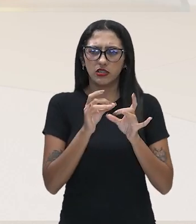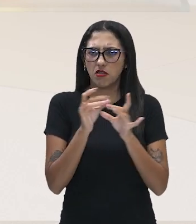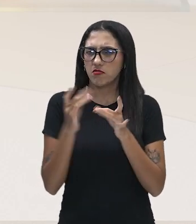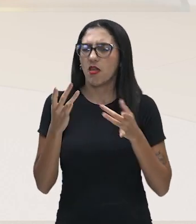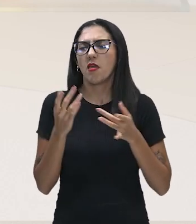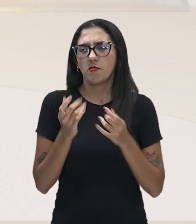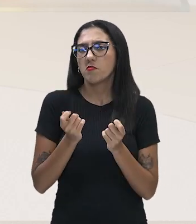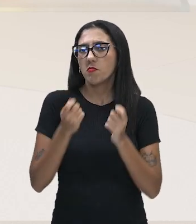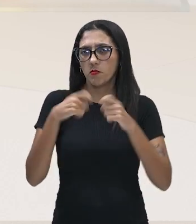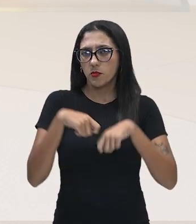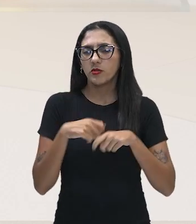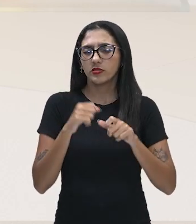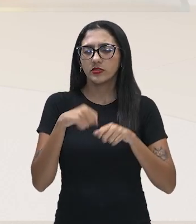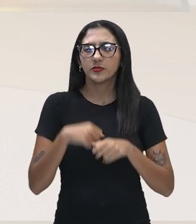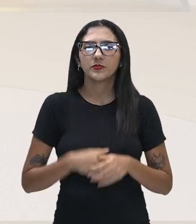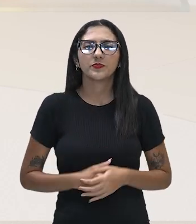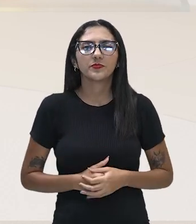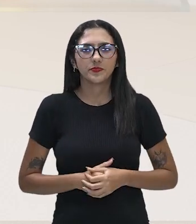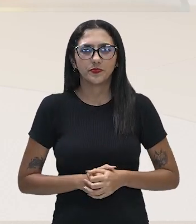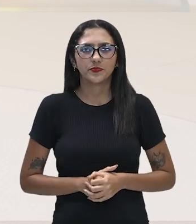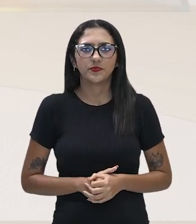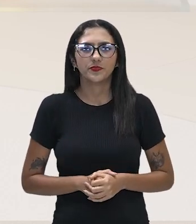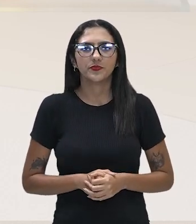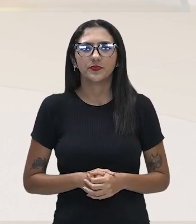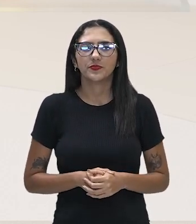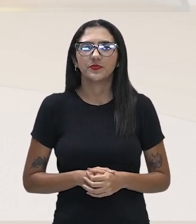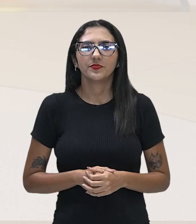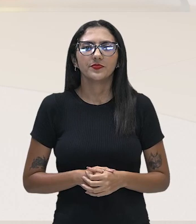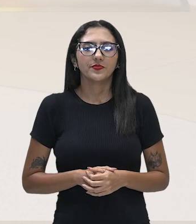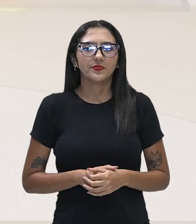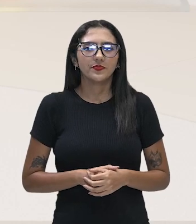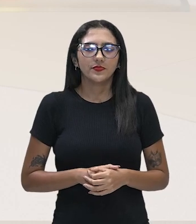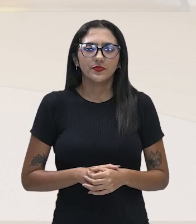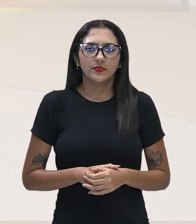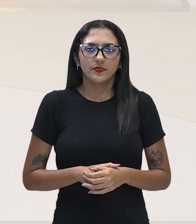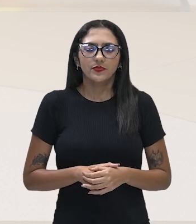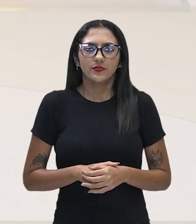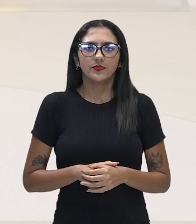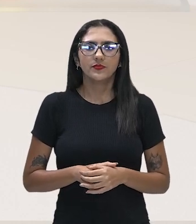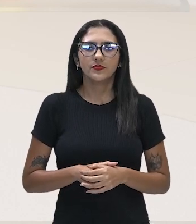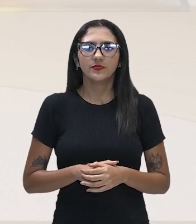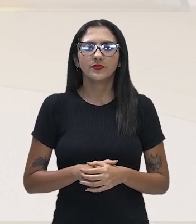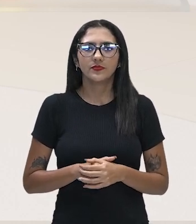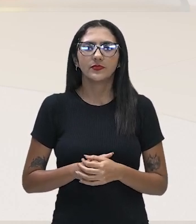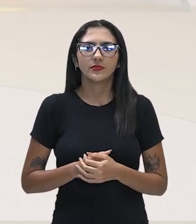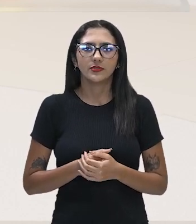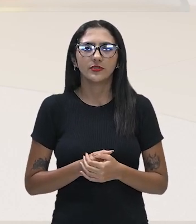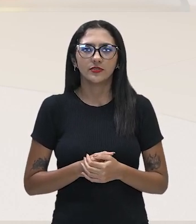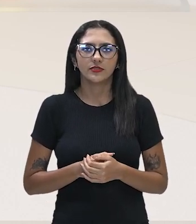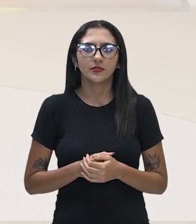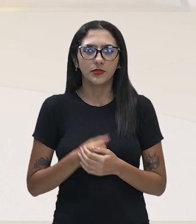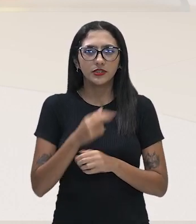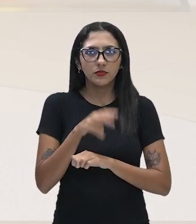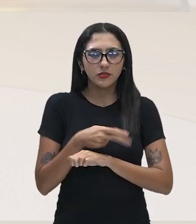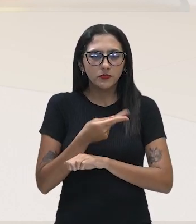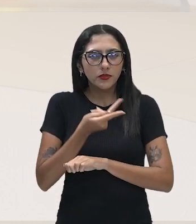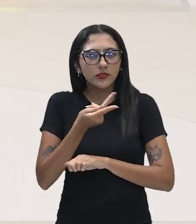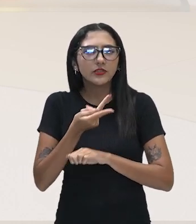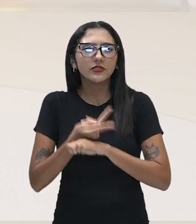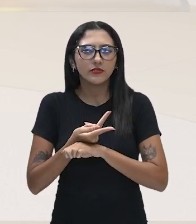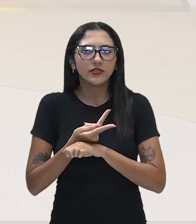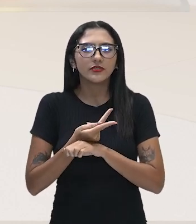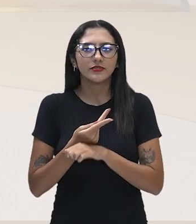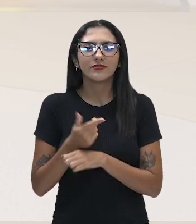tirado a alienação do seu veículo. E aí, após essa retirada, você pode vender ou doar o